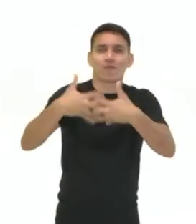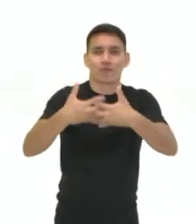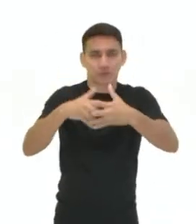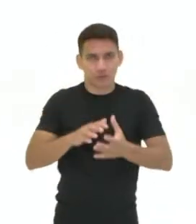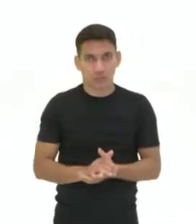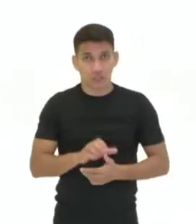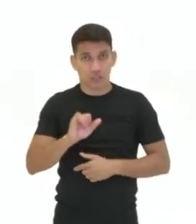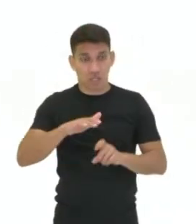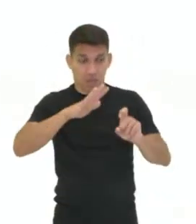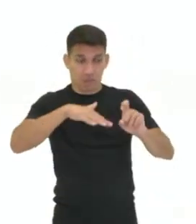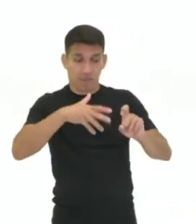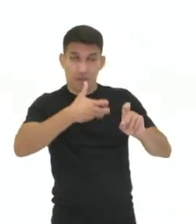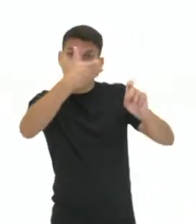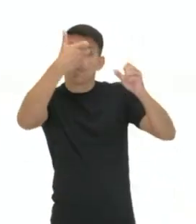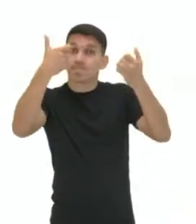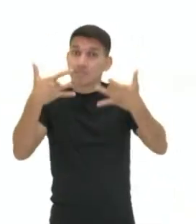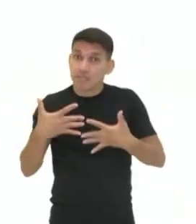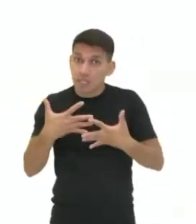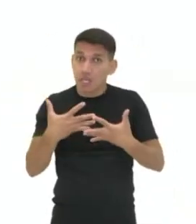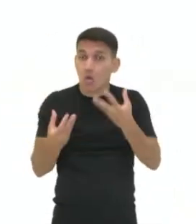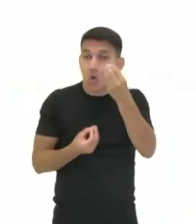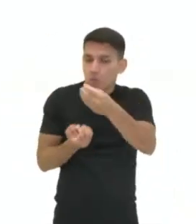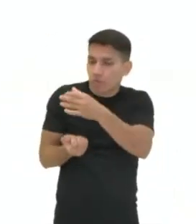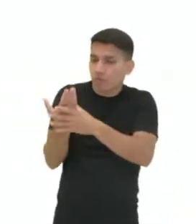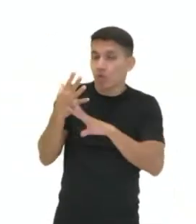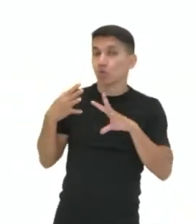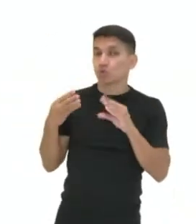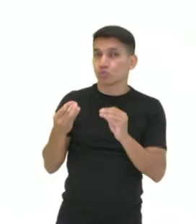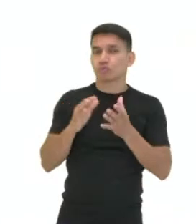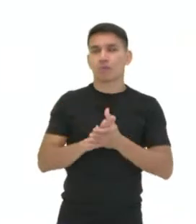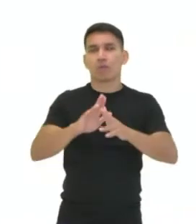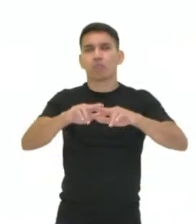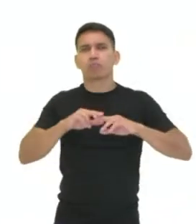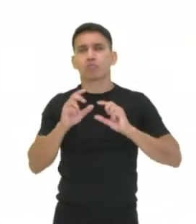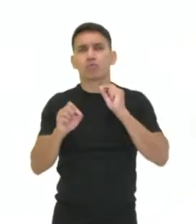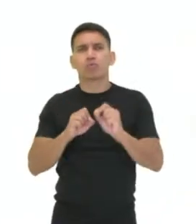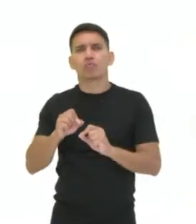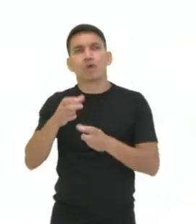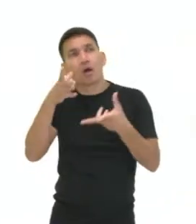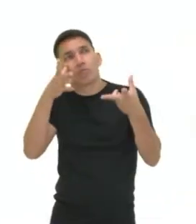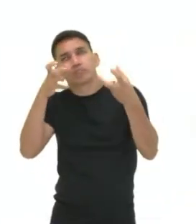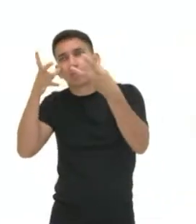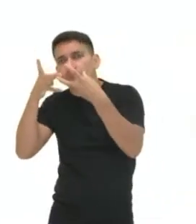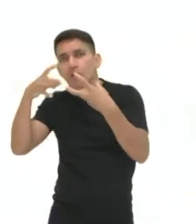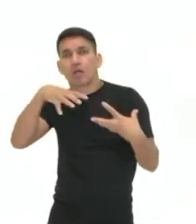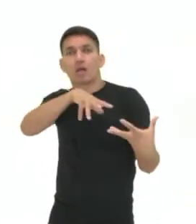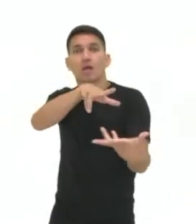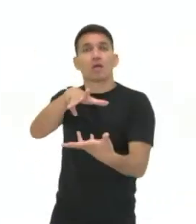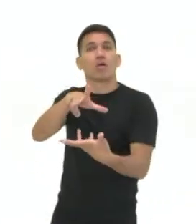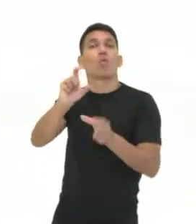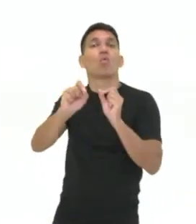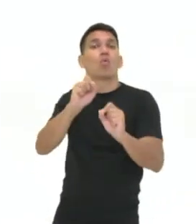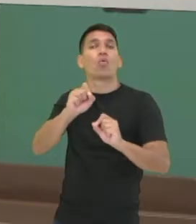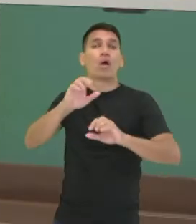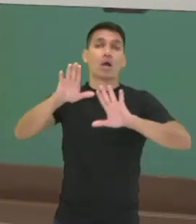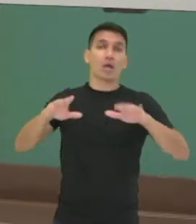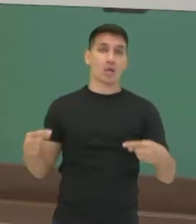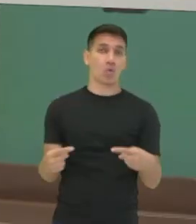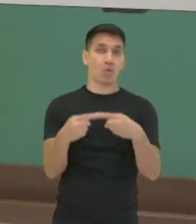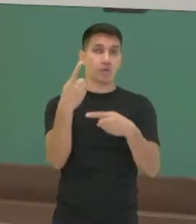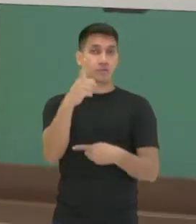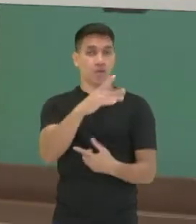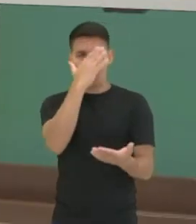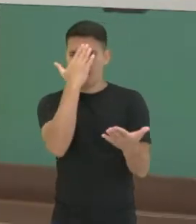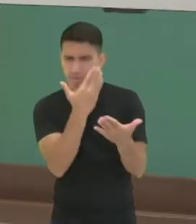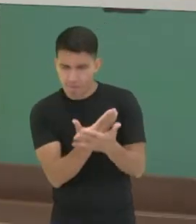são as explicações sobre a origem de tudo, cosmovisão é a forma como vemos o mundo. E de acordo com as suas crenças, com a